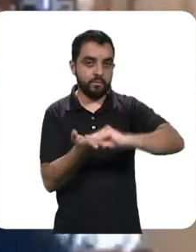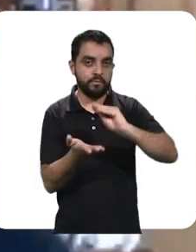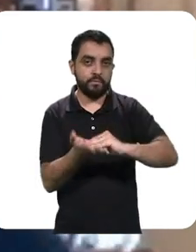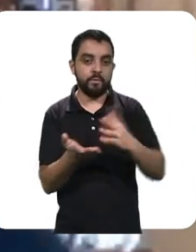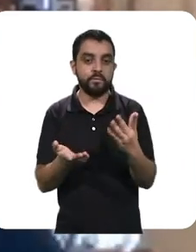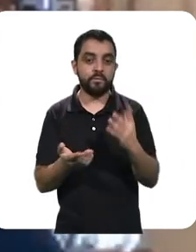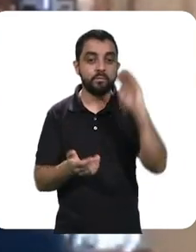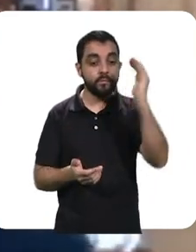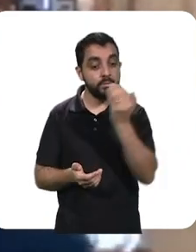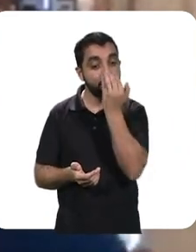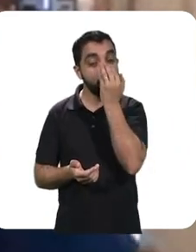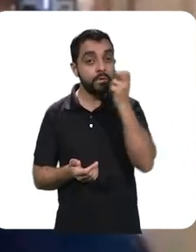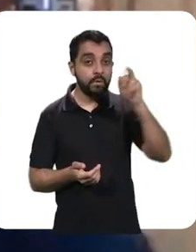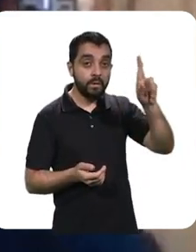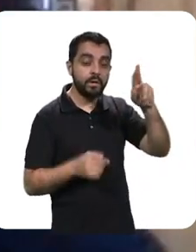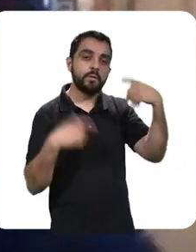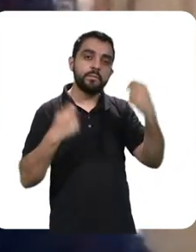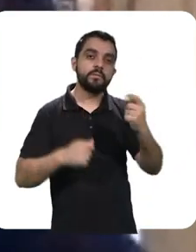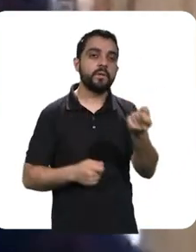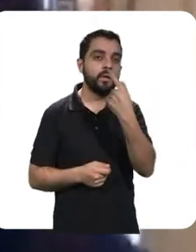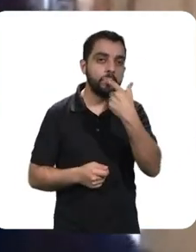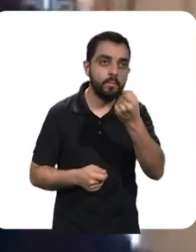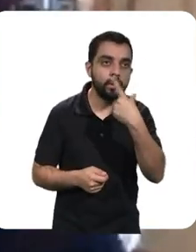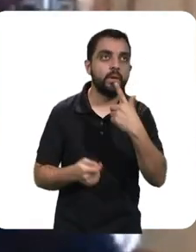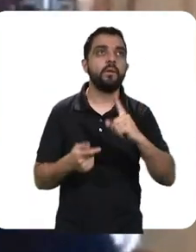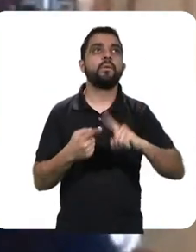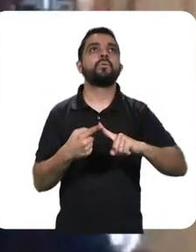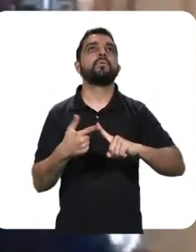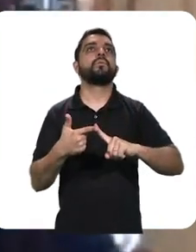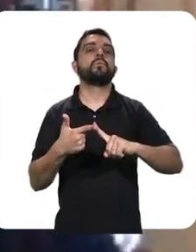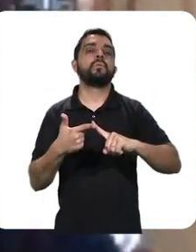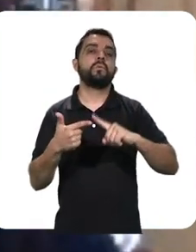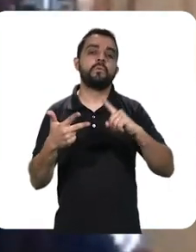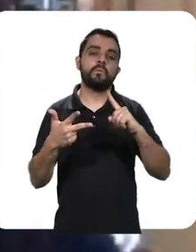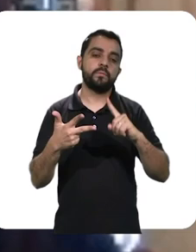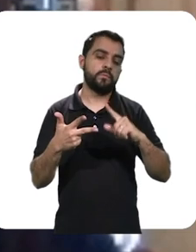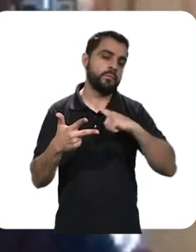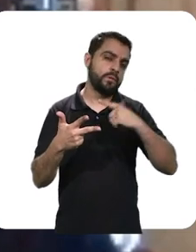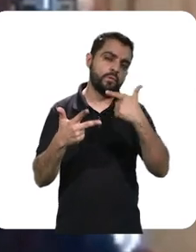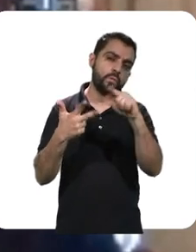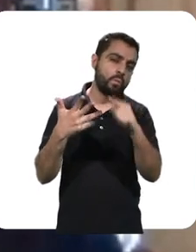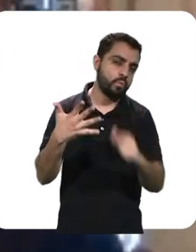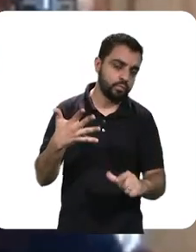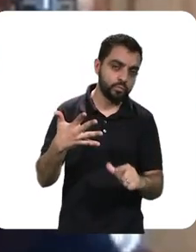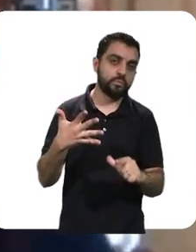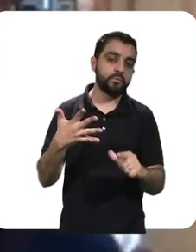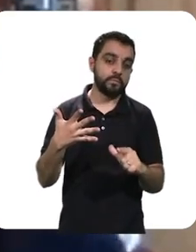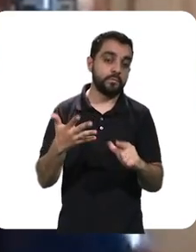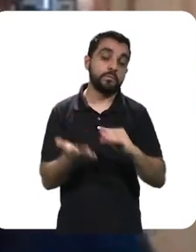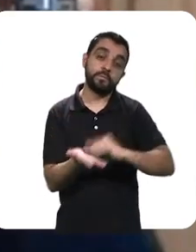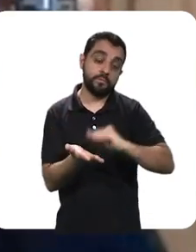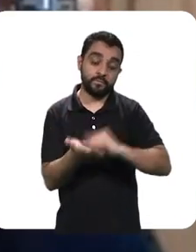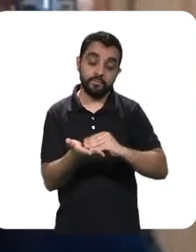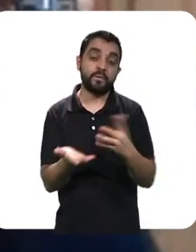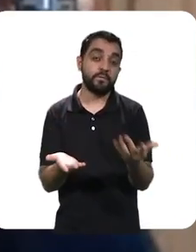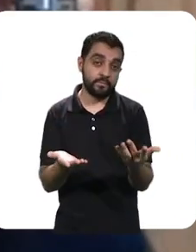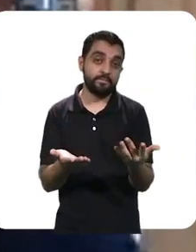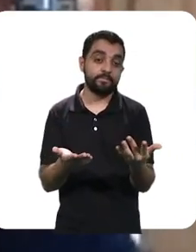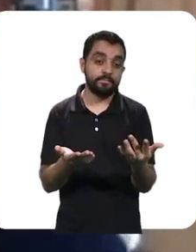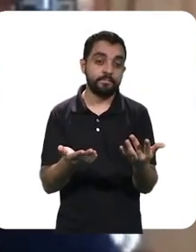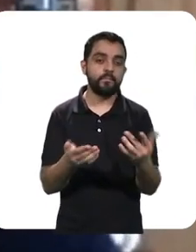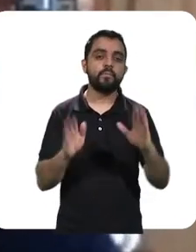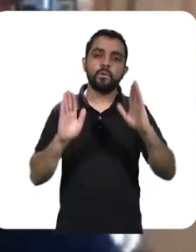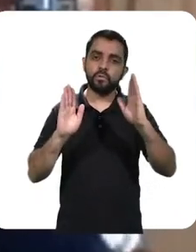utilizar um respirador, você precisa de medicamentos em unidades de terapia intensiva que também começam a faltar.